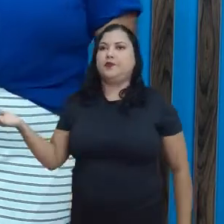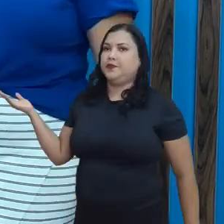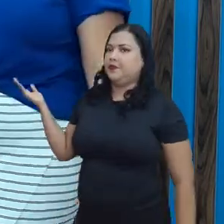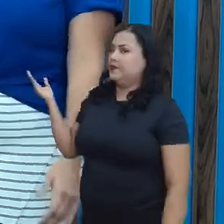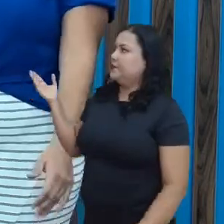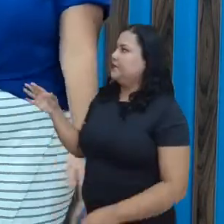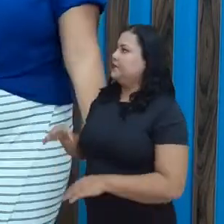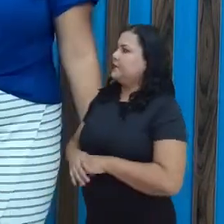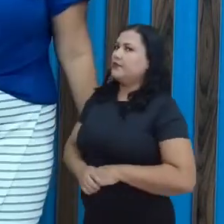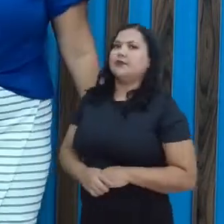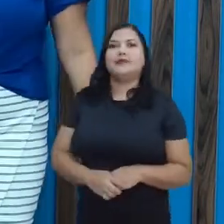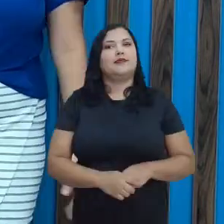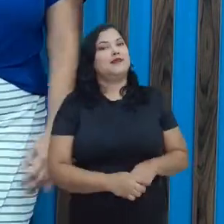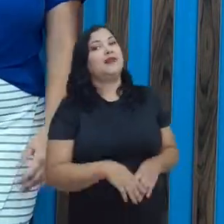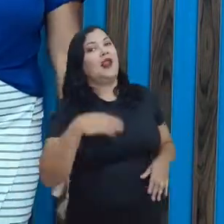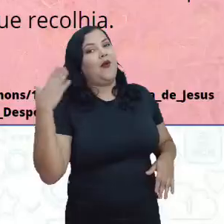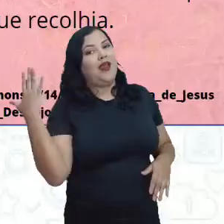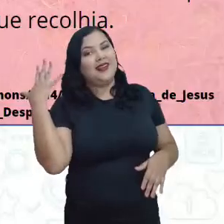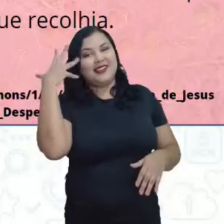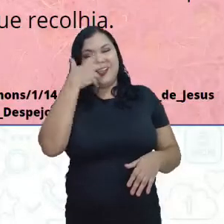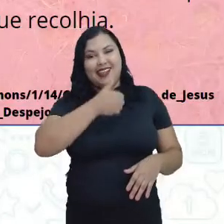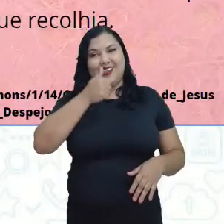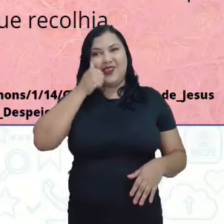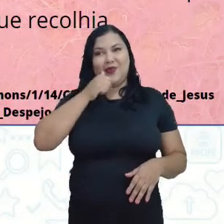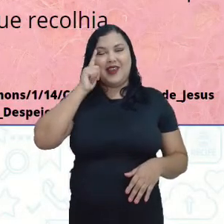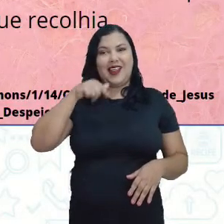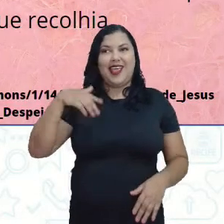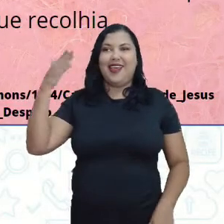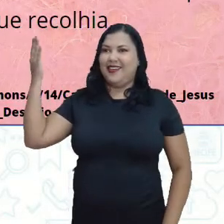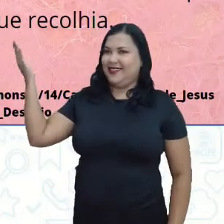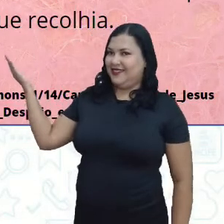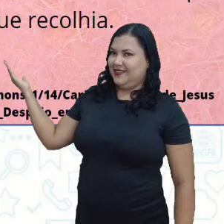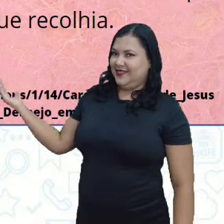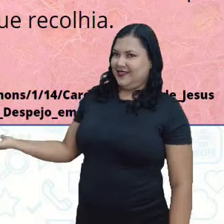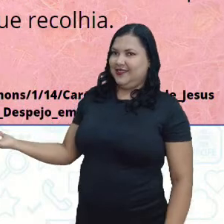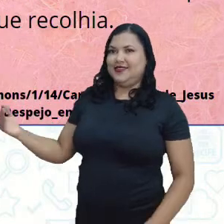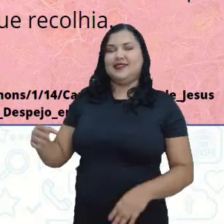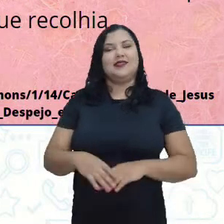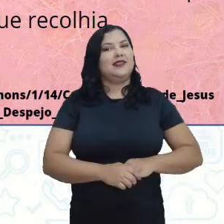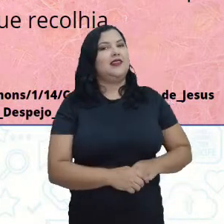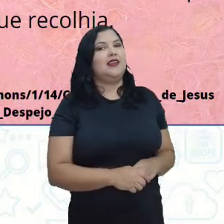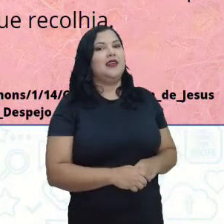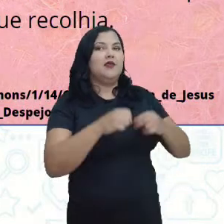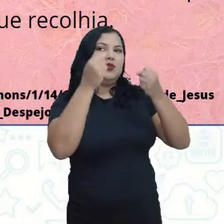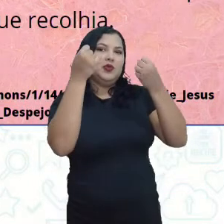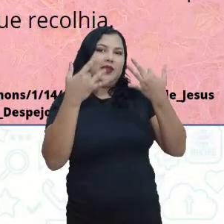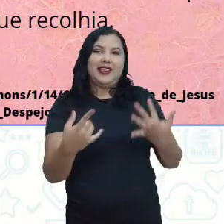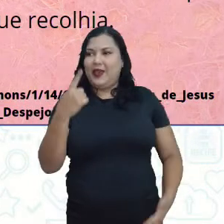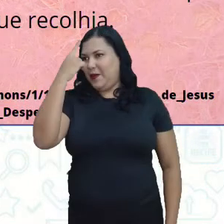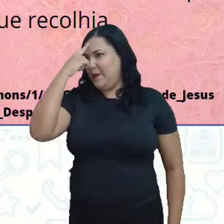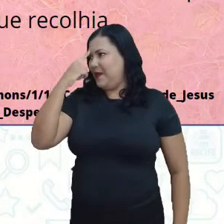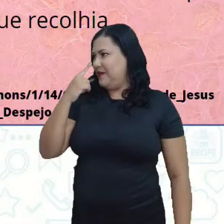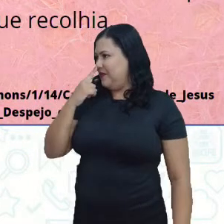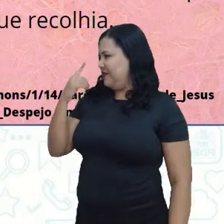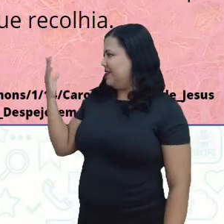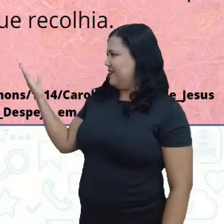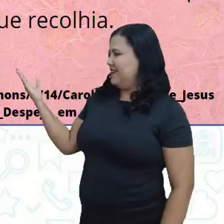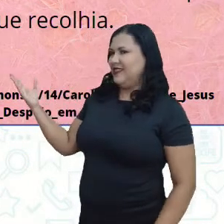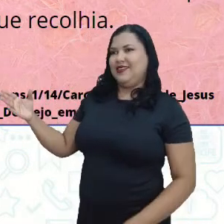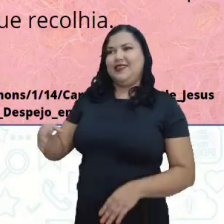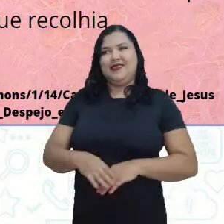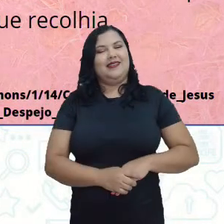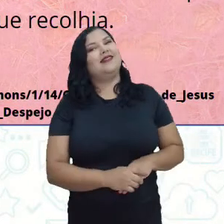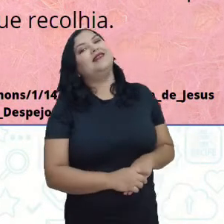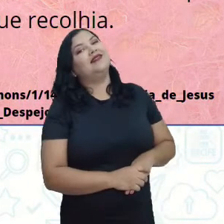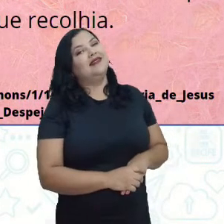esta belíssima mulher é Carolina Maria de Jesus. E o que eu botei aqui do lado? Um perfil de